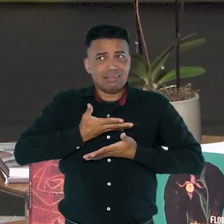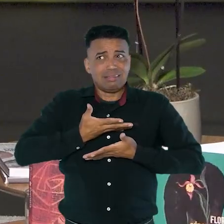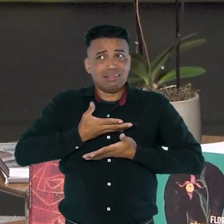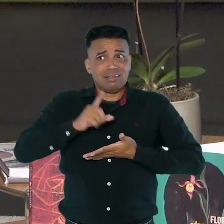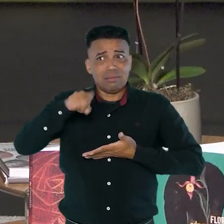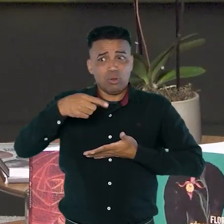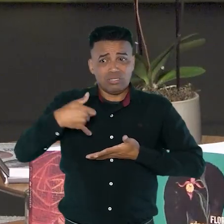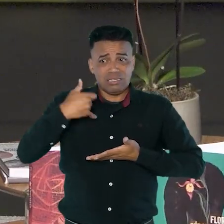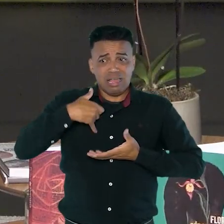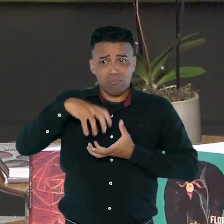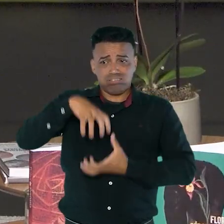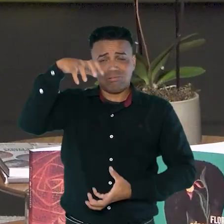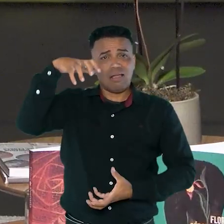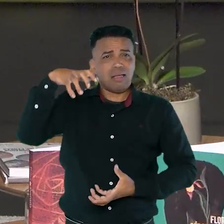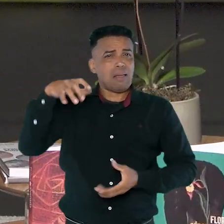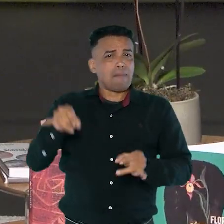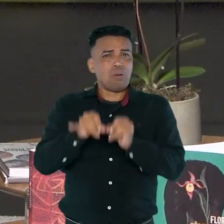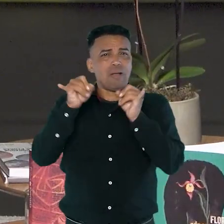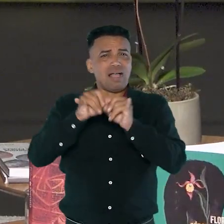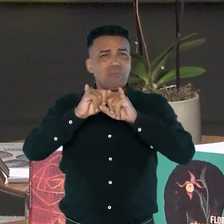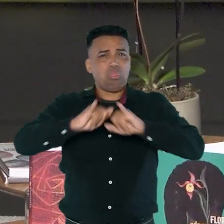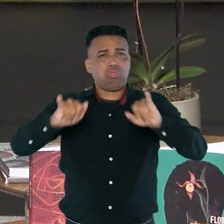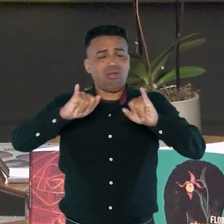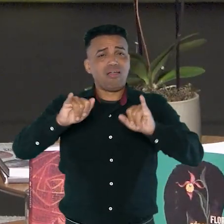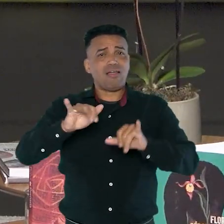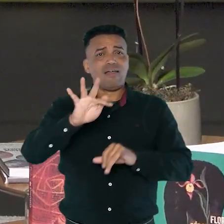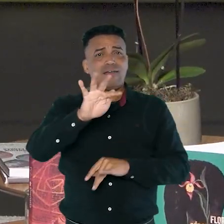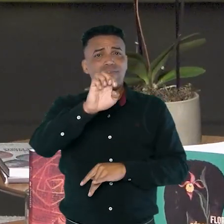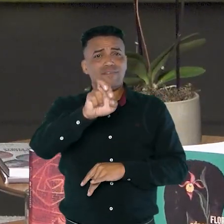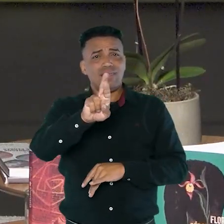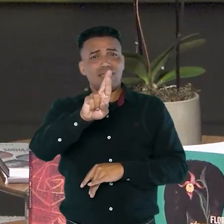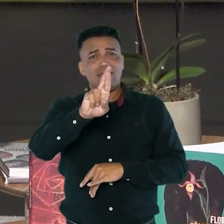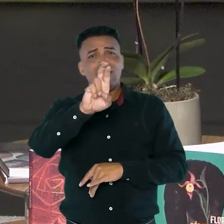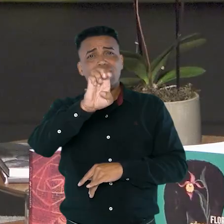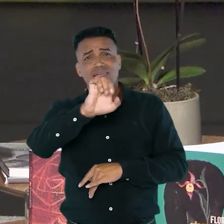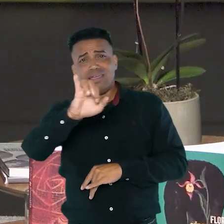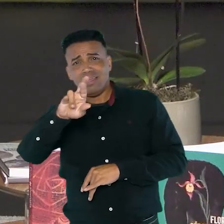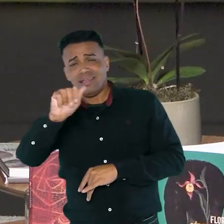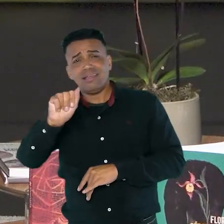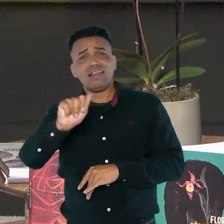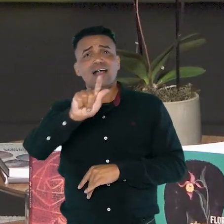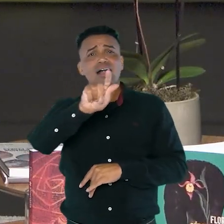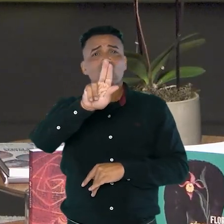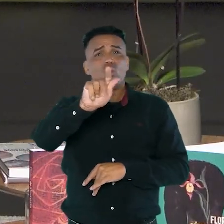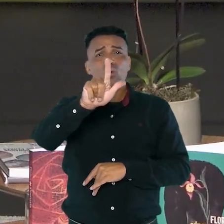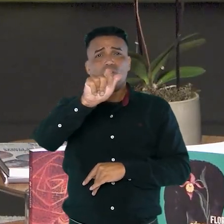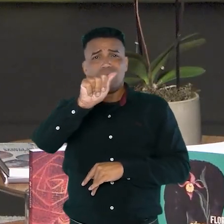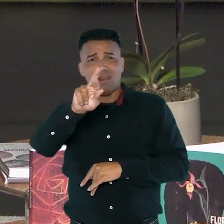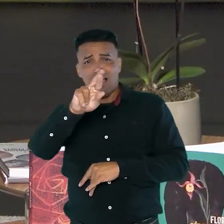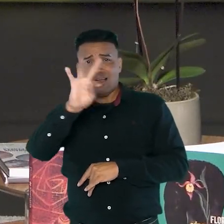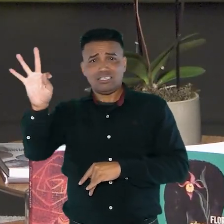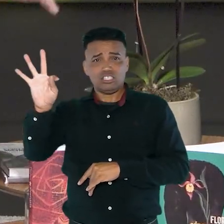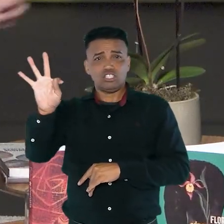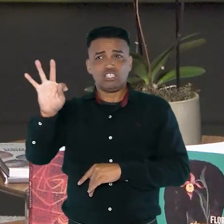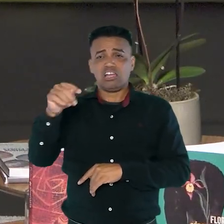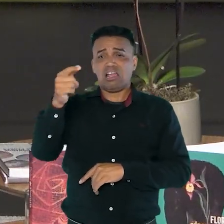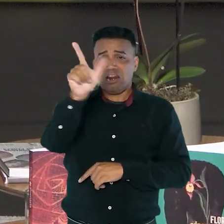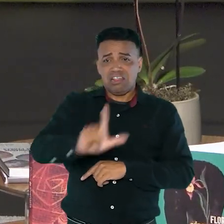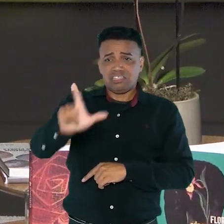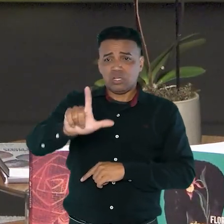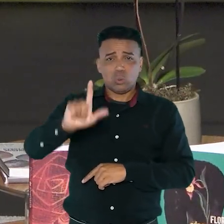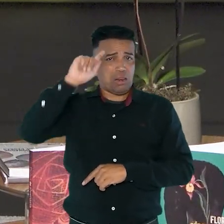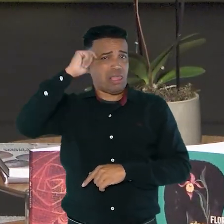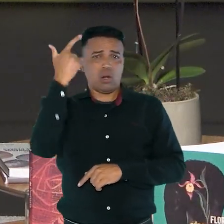que ficou de velho, que é o Ferreira Goulart, falou que não tinha literatura negra, o Kut